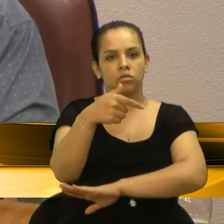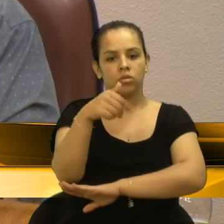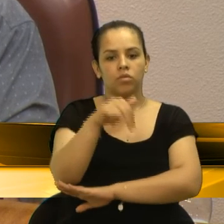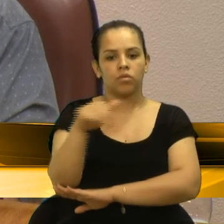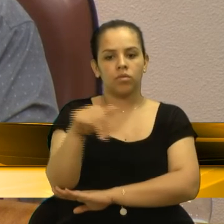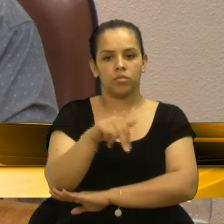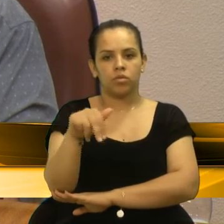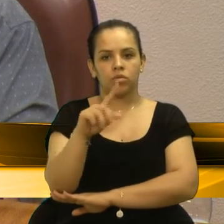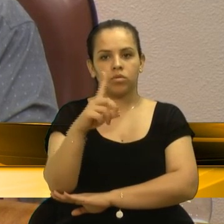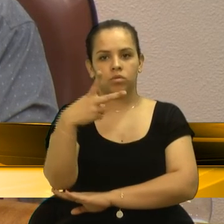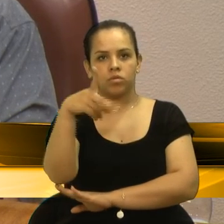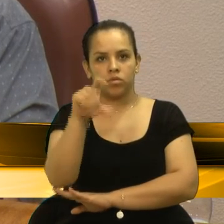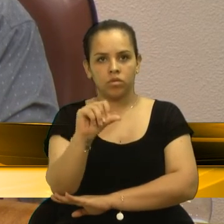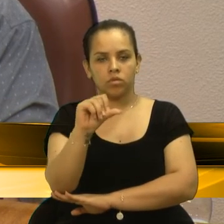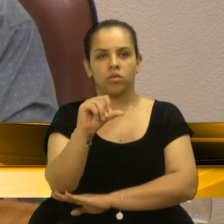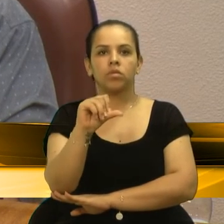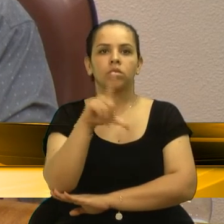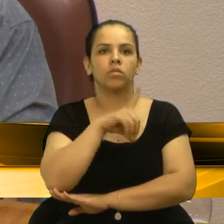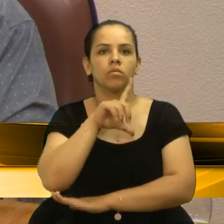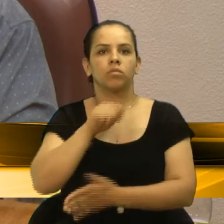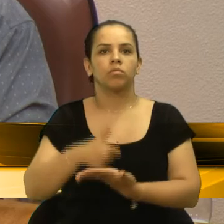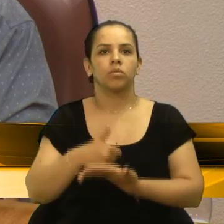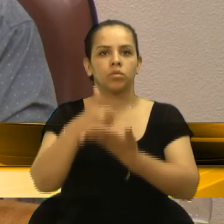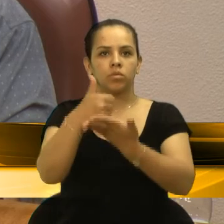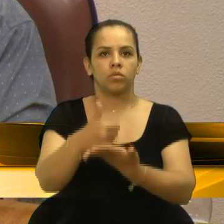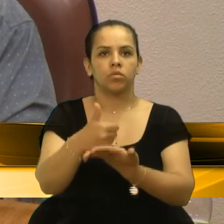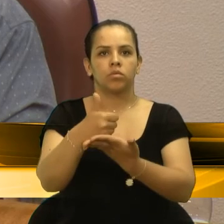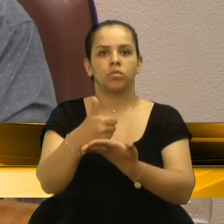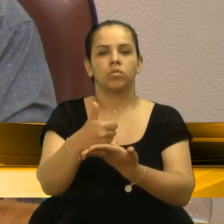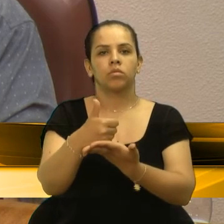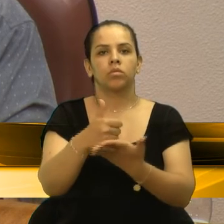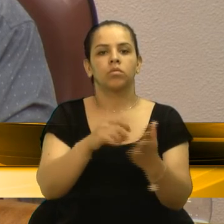2019, especialmente com apoio à mobilidade pelo